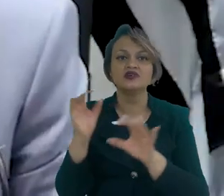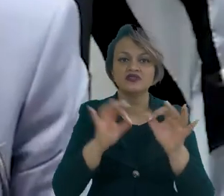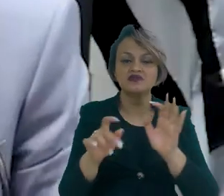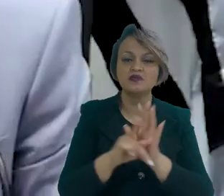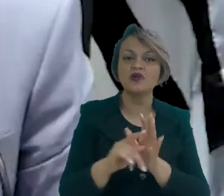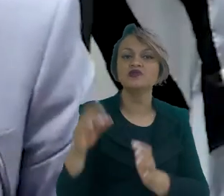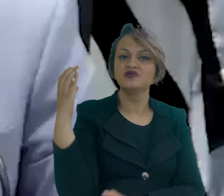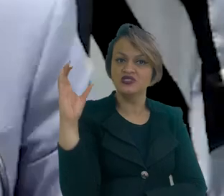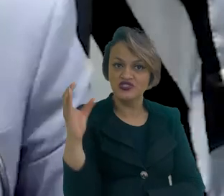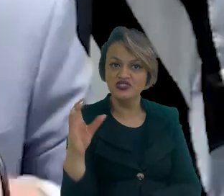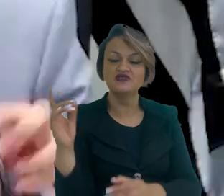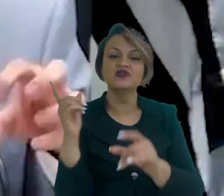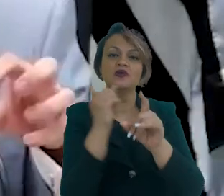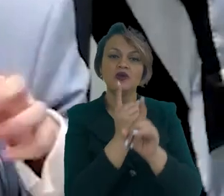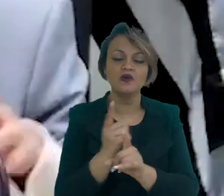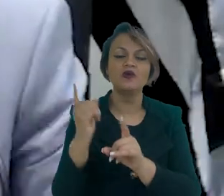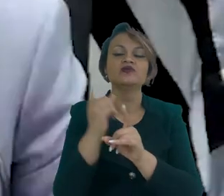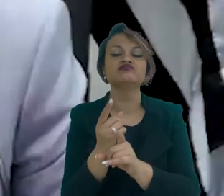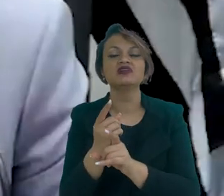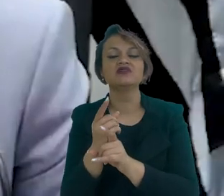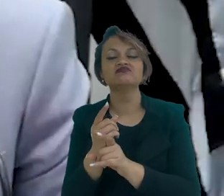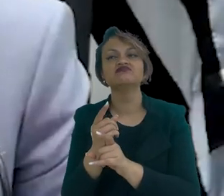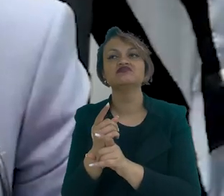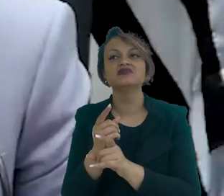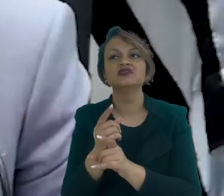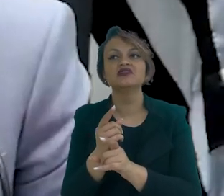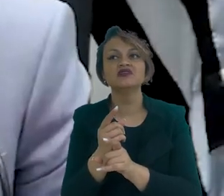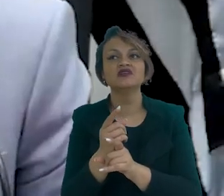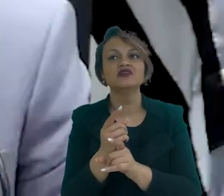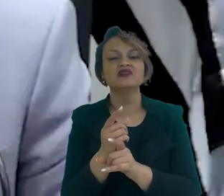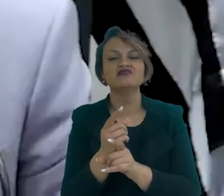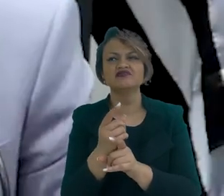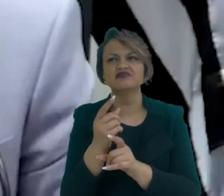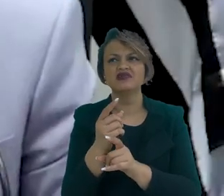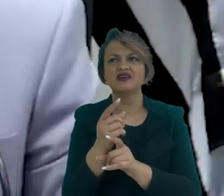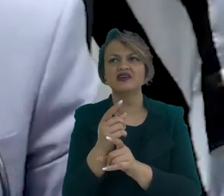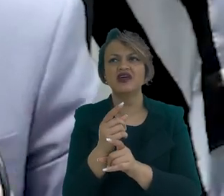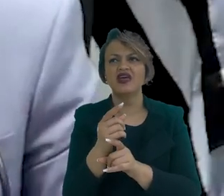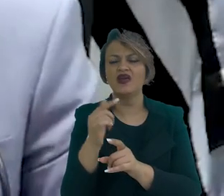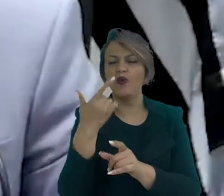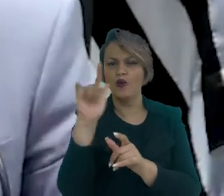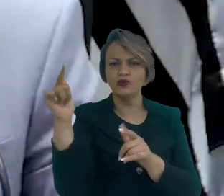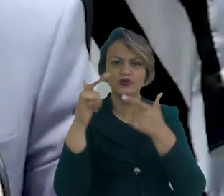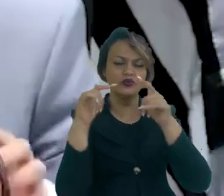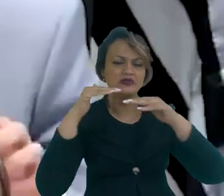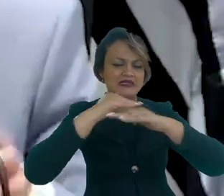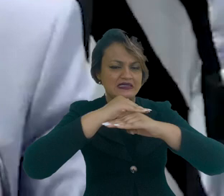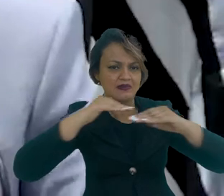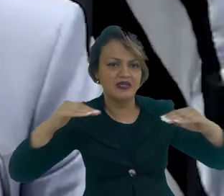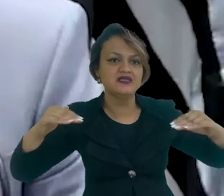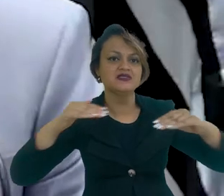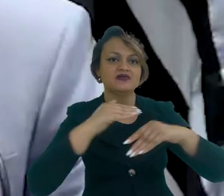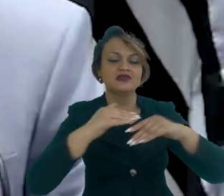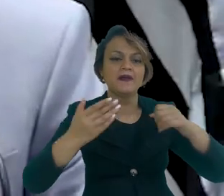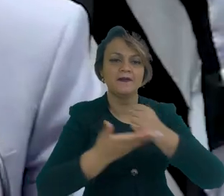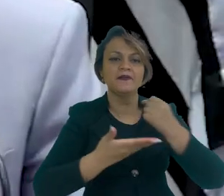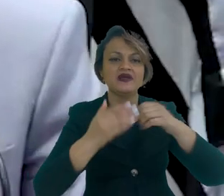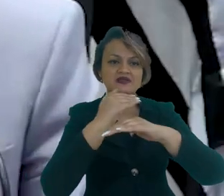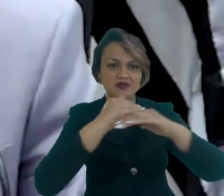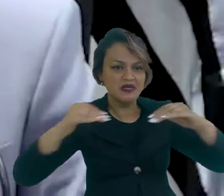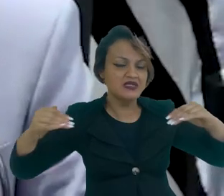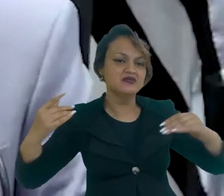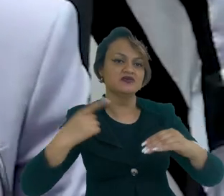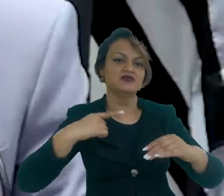nós temos uma organização científica do julgados nós temos um distingu e chão investimento muito